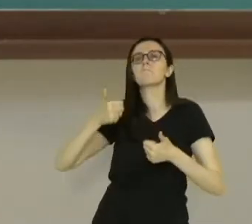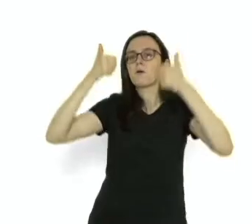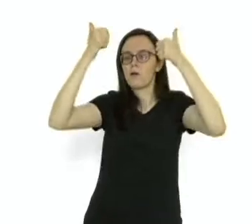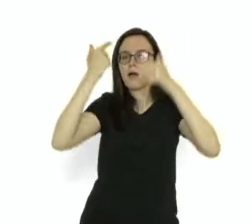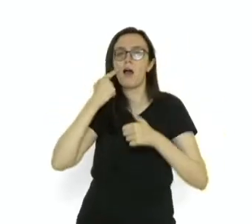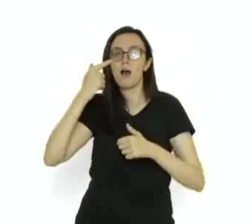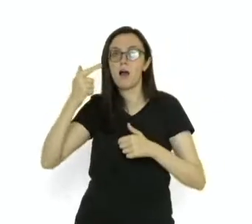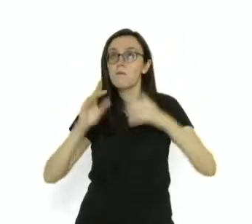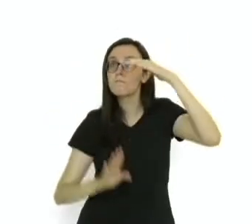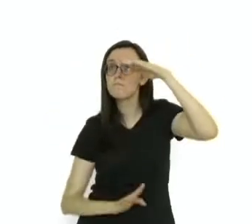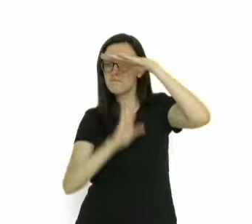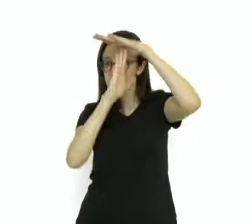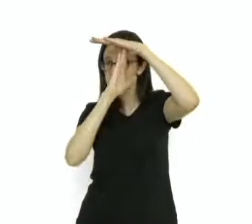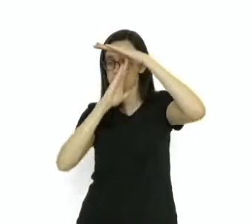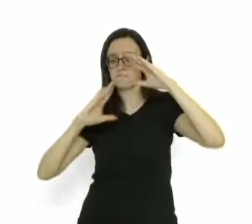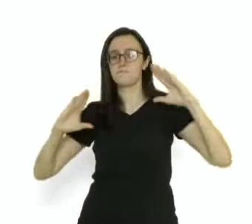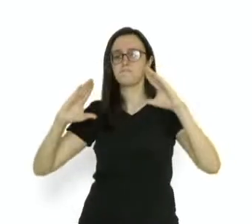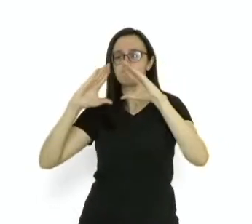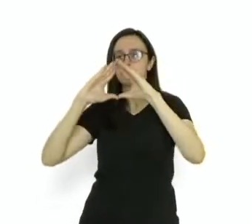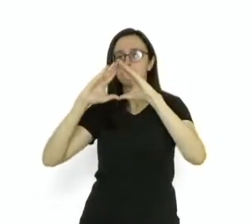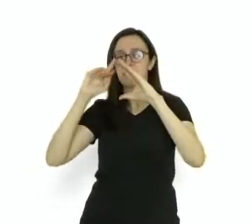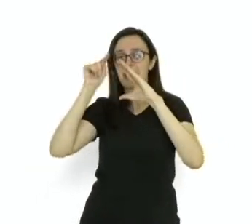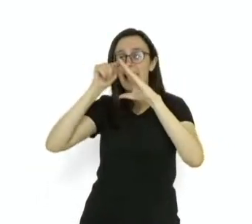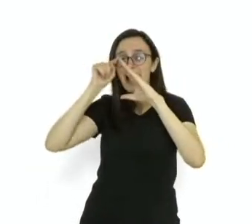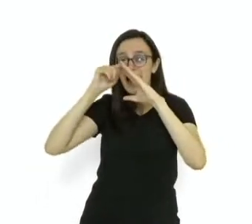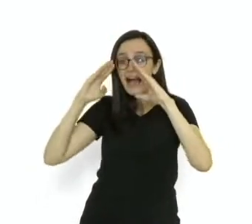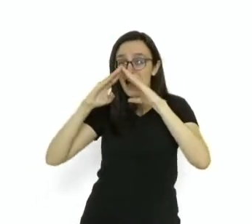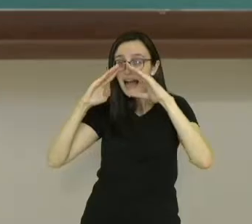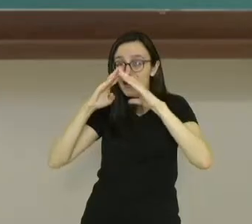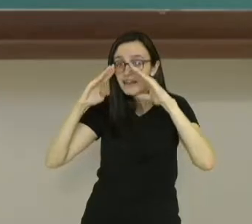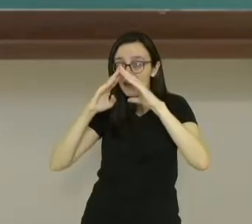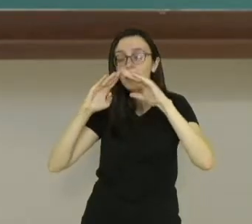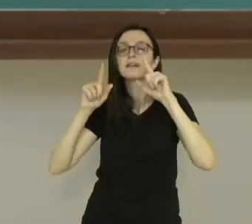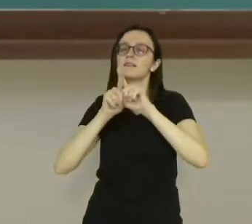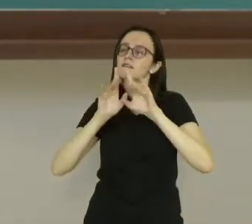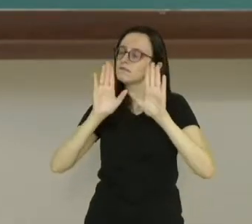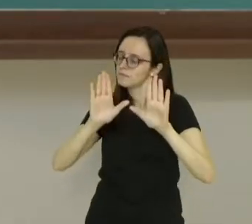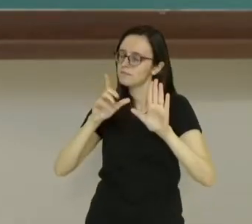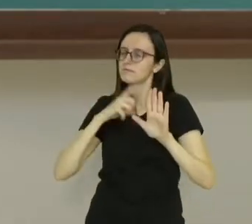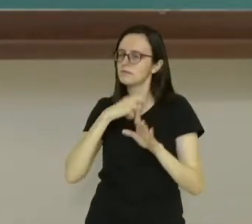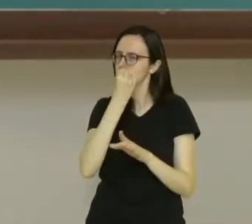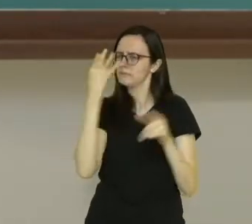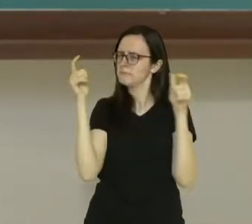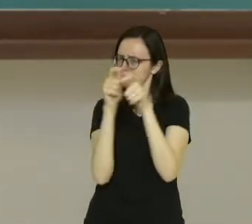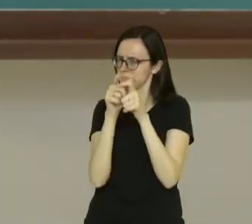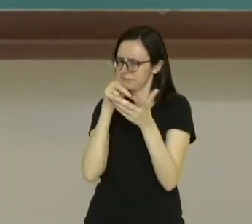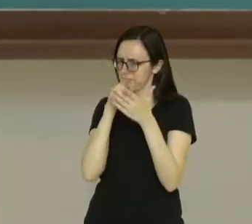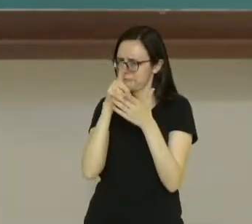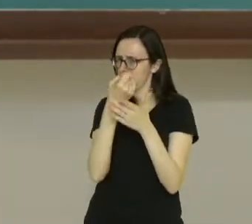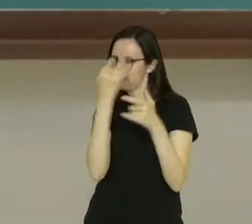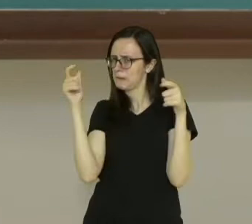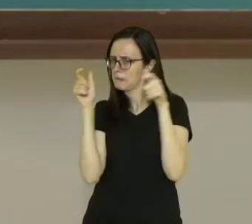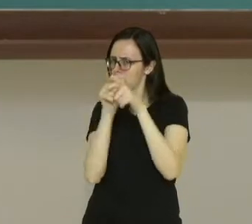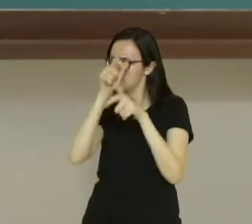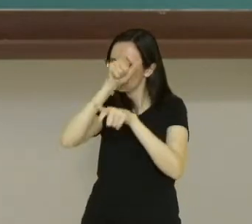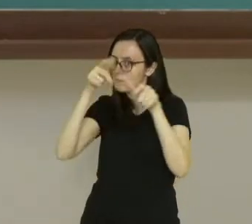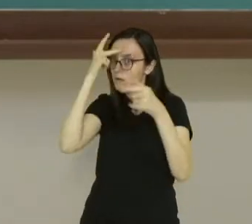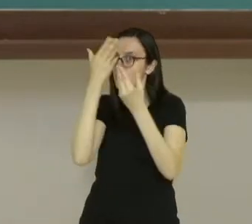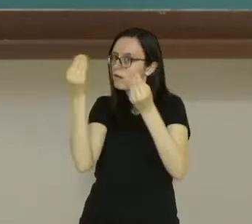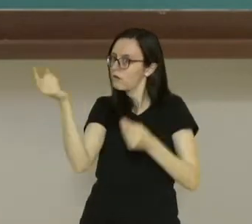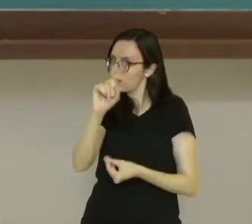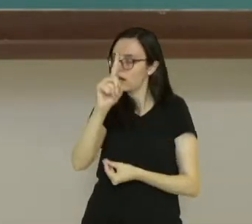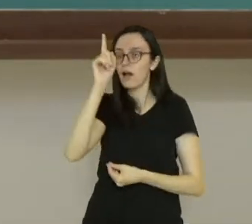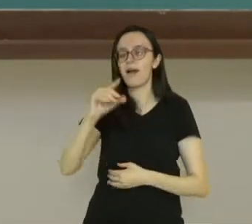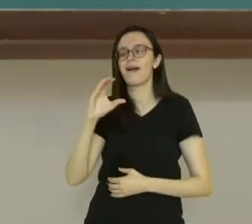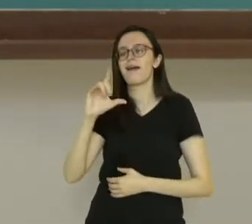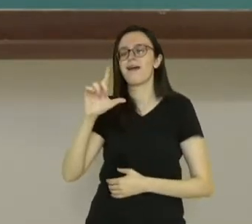topo, lá no topo dessa pirâmide, mas com uma quantidade muito pequena de indivíduos, estava o